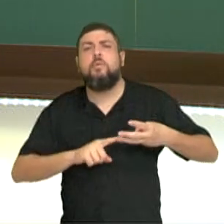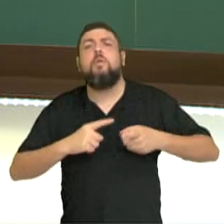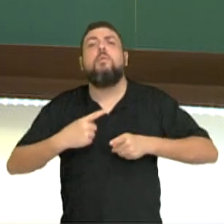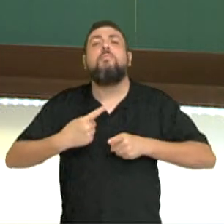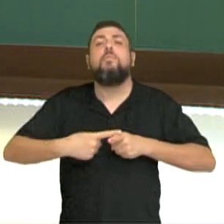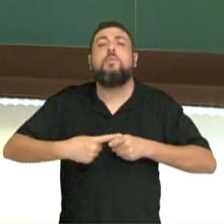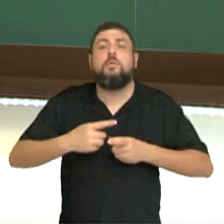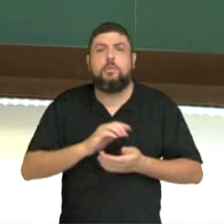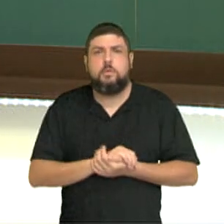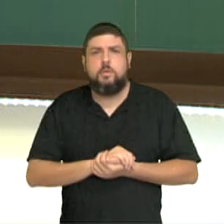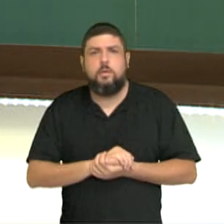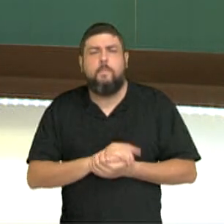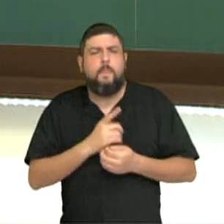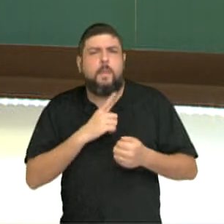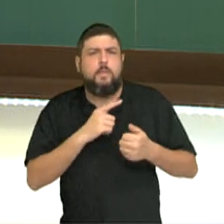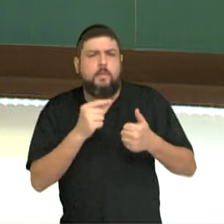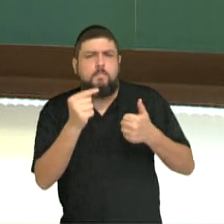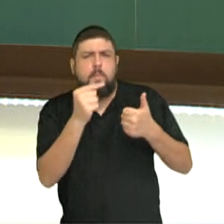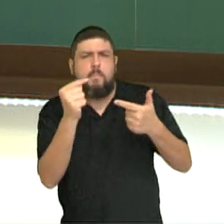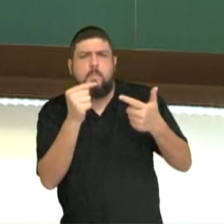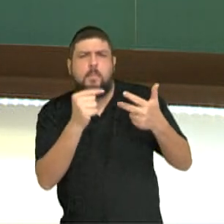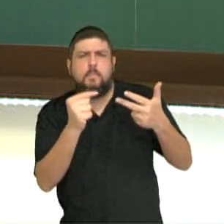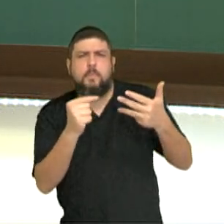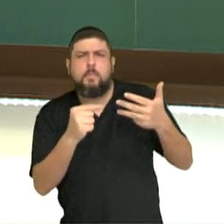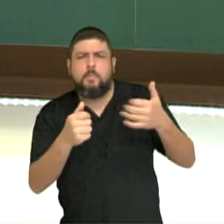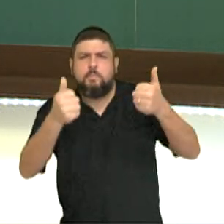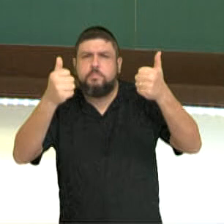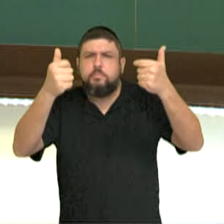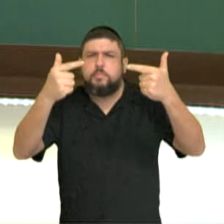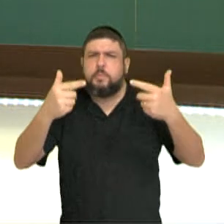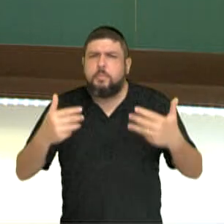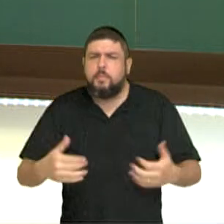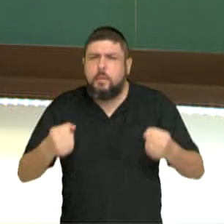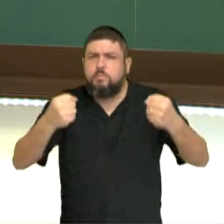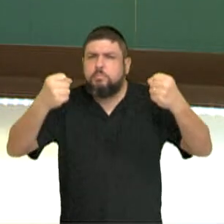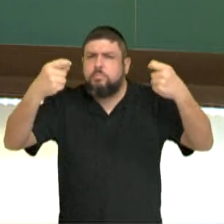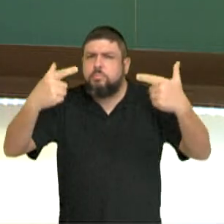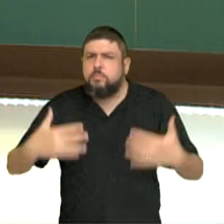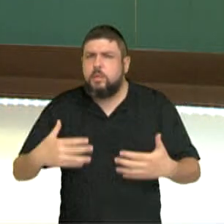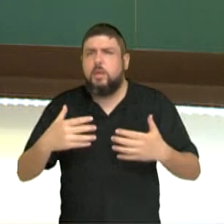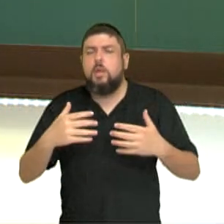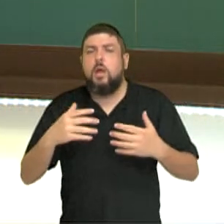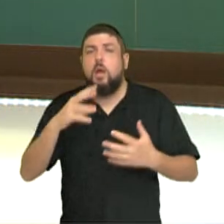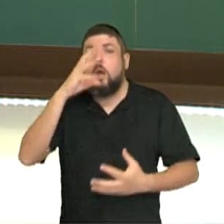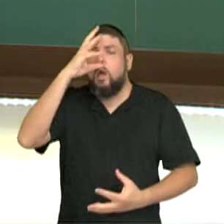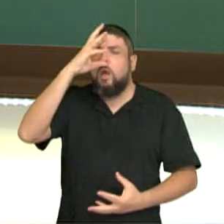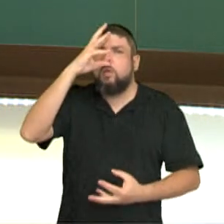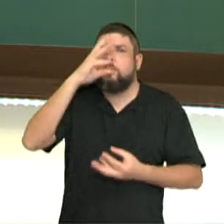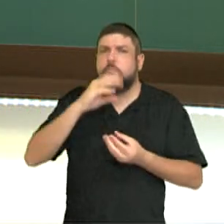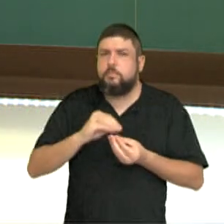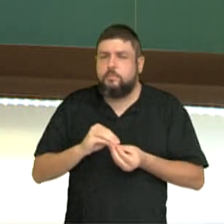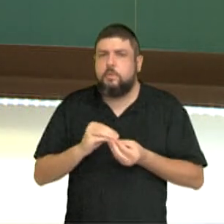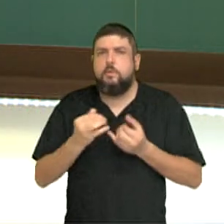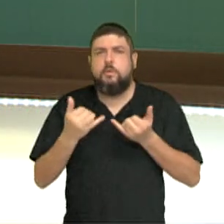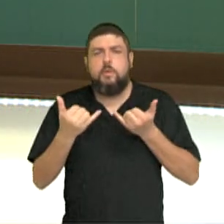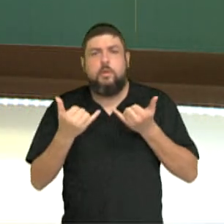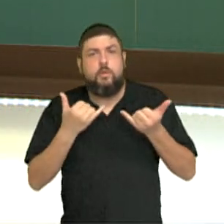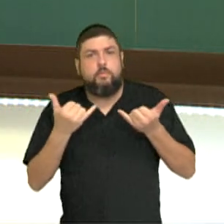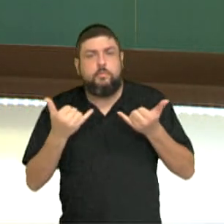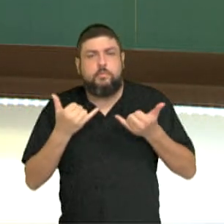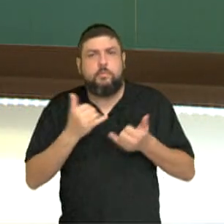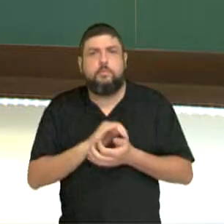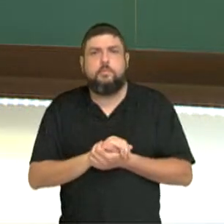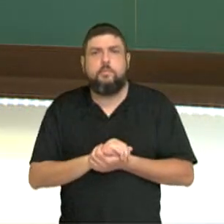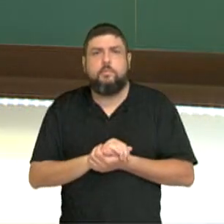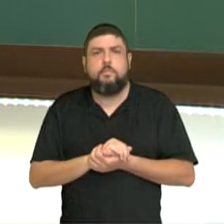Então tem várias explicações aí que são fundamentais para a compreensão da notícia, né? Porque a